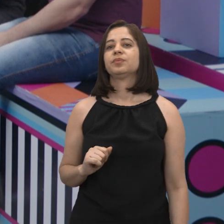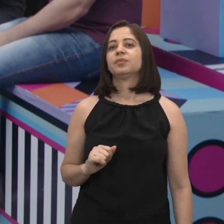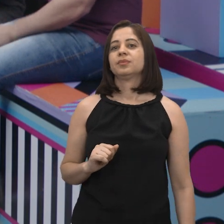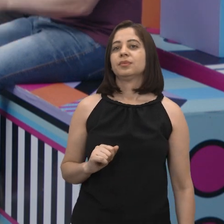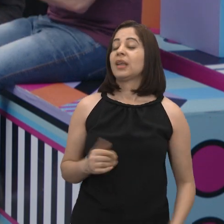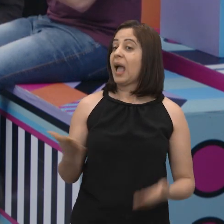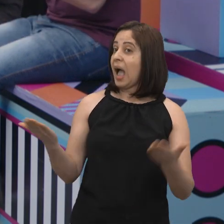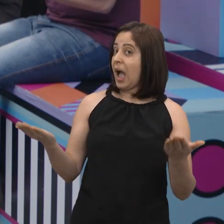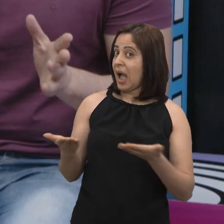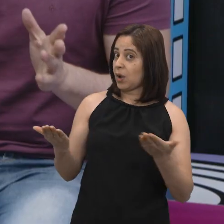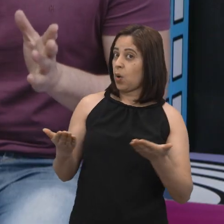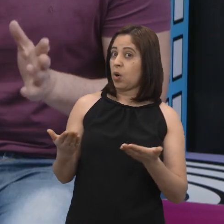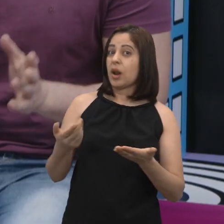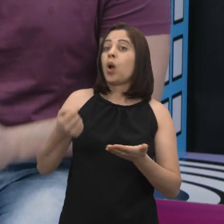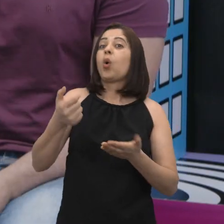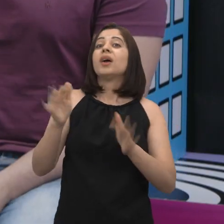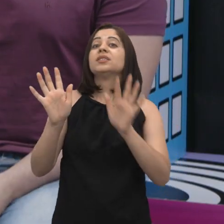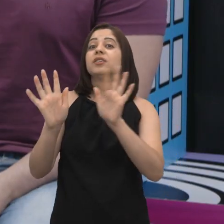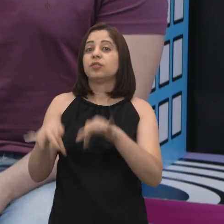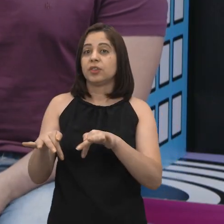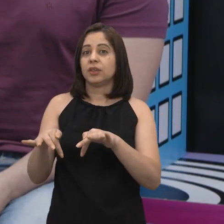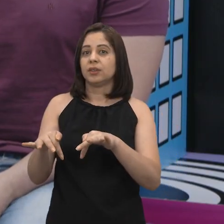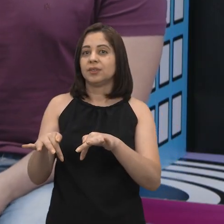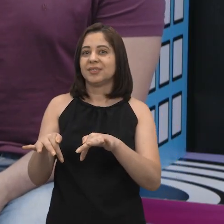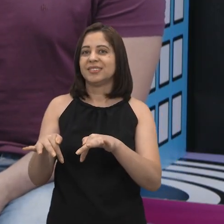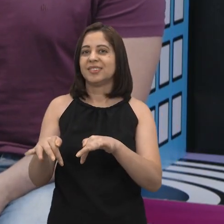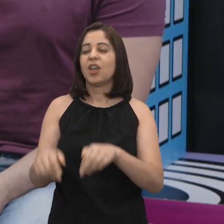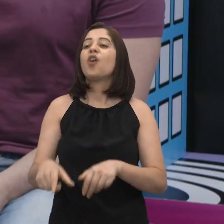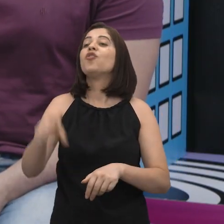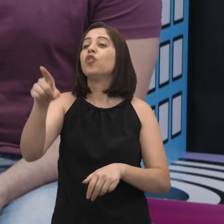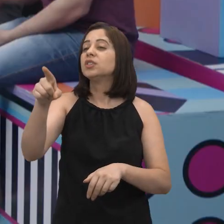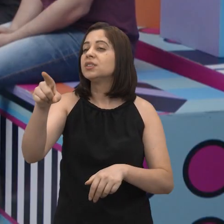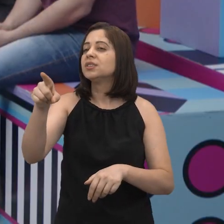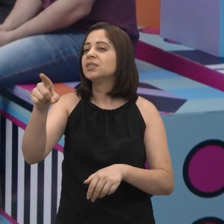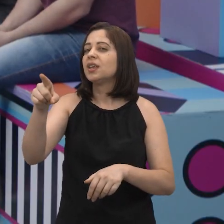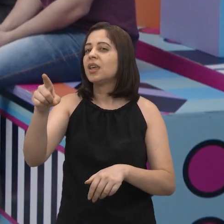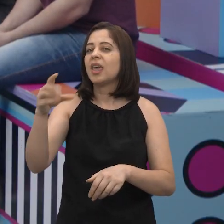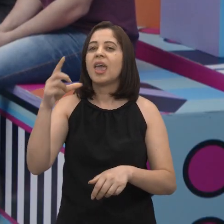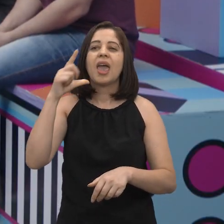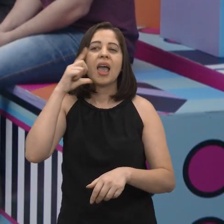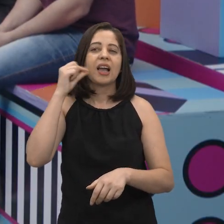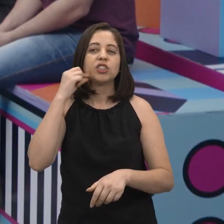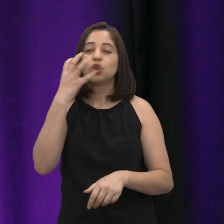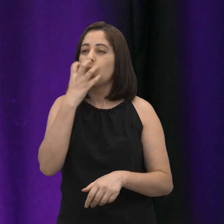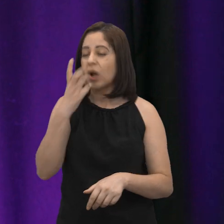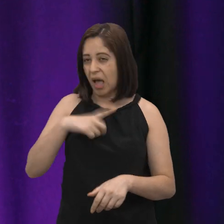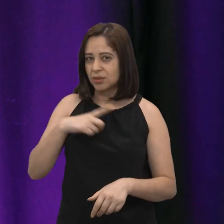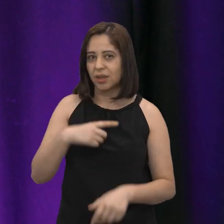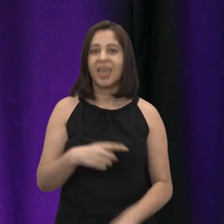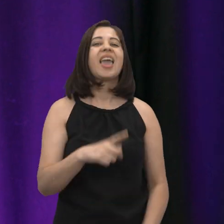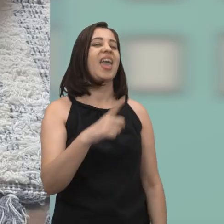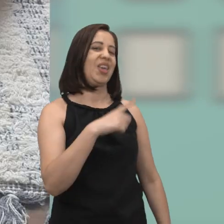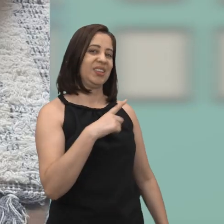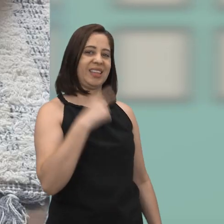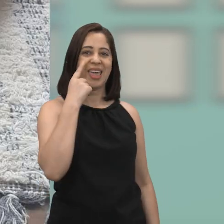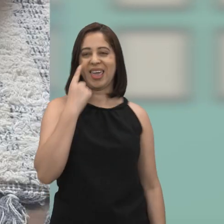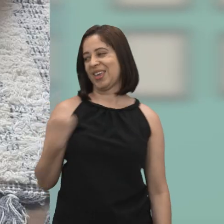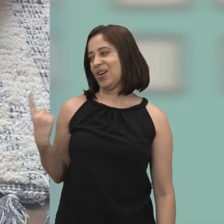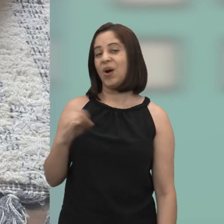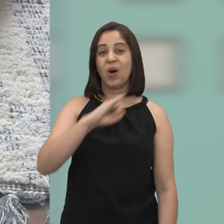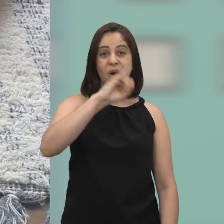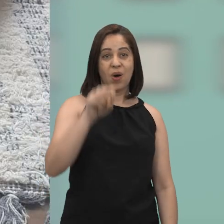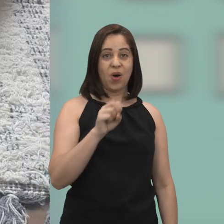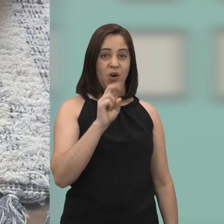antes de encerrar, porque a gente está indo para o finzinho do programa, um censo do Tá Ligado. Você tem cães e gatos na sua casa? Ah, eu tenho. Eu tenho